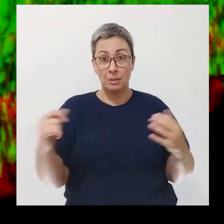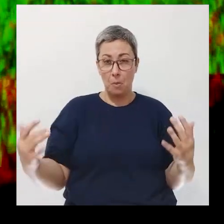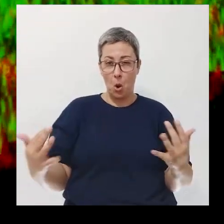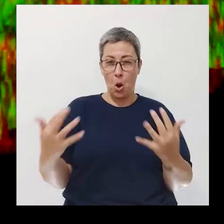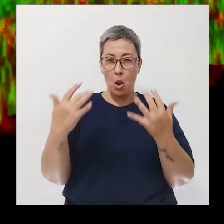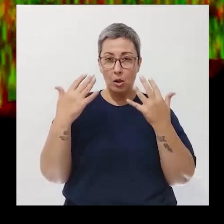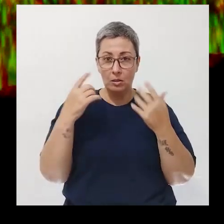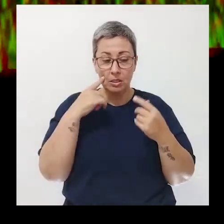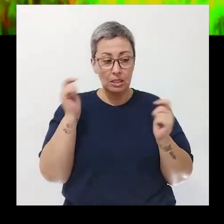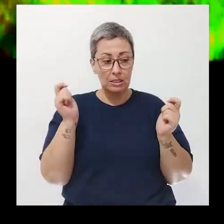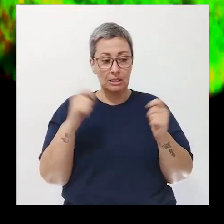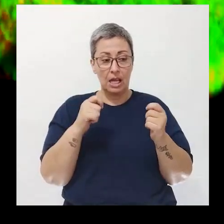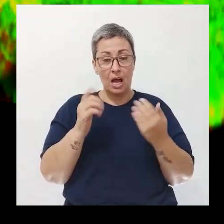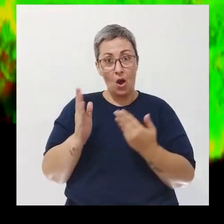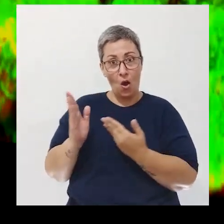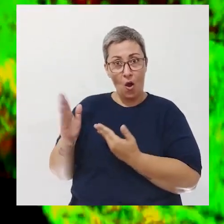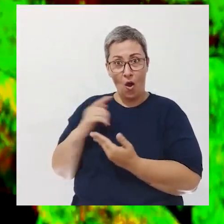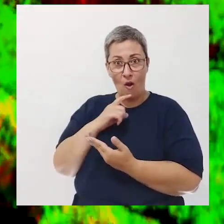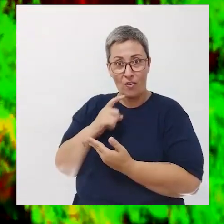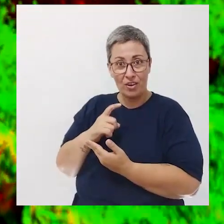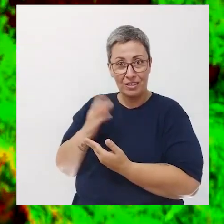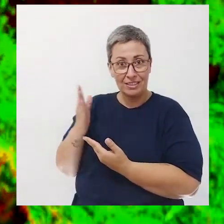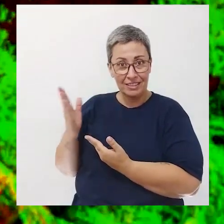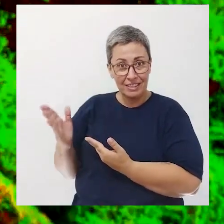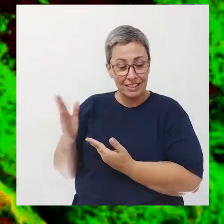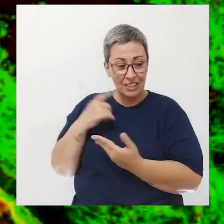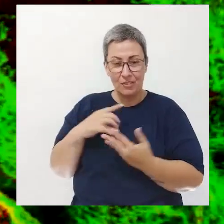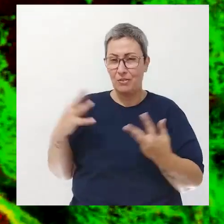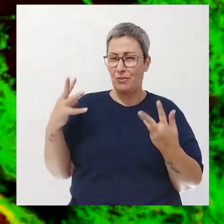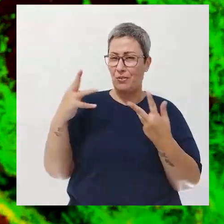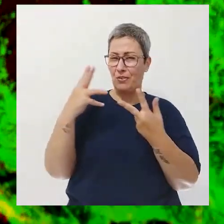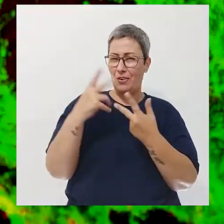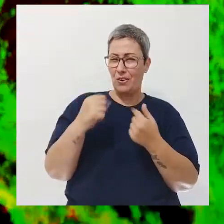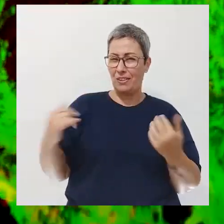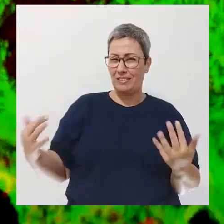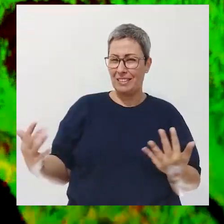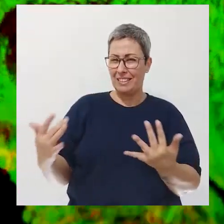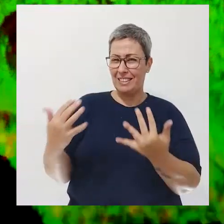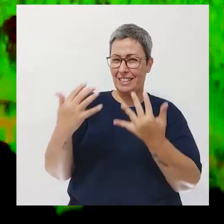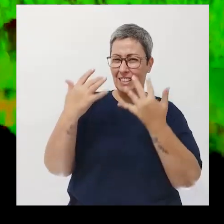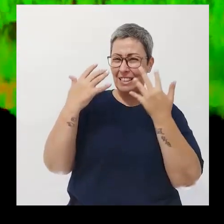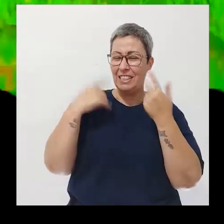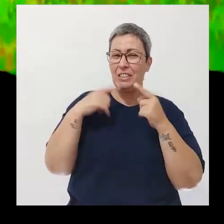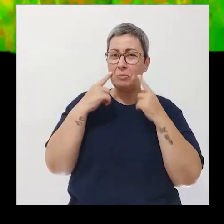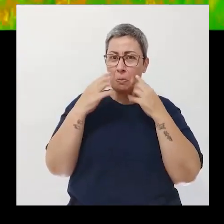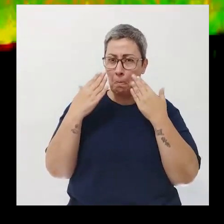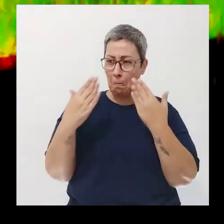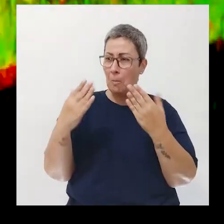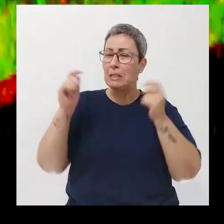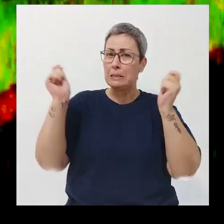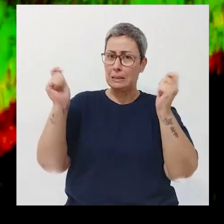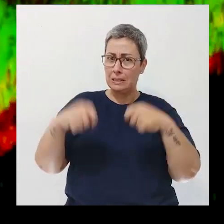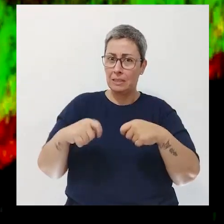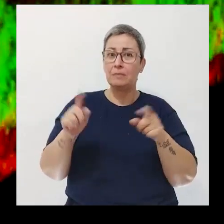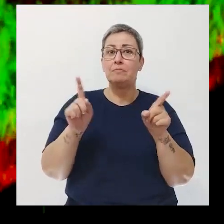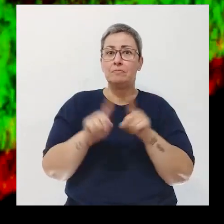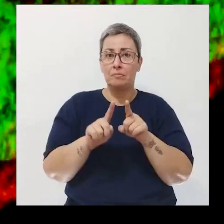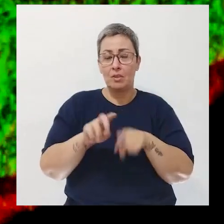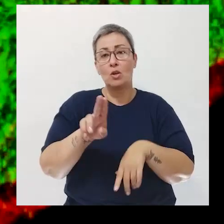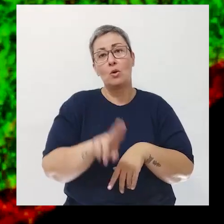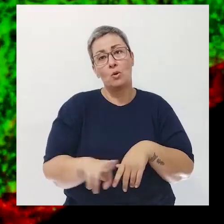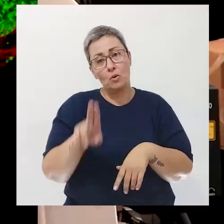fluorescente, para que seja visualizado aqui no confocal. Então assim, forma aquelas imagens lindas, fluorescentes, super